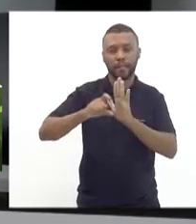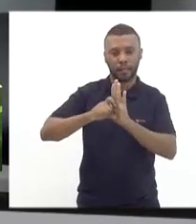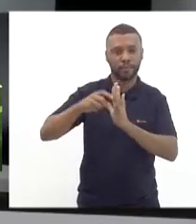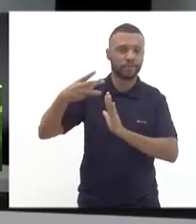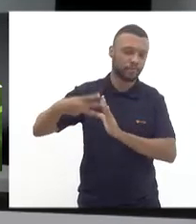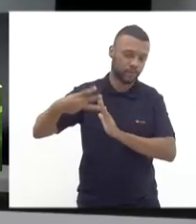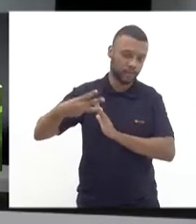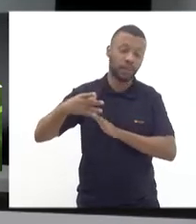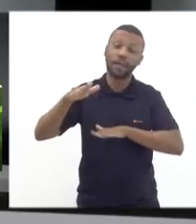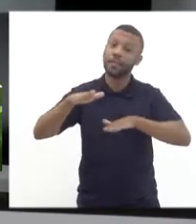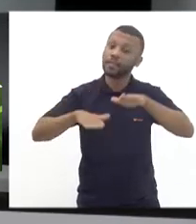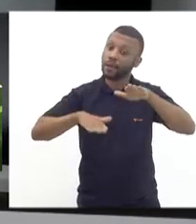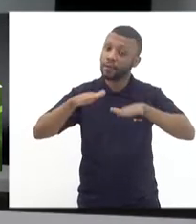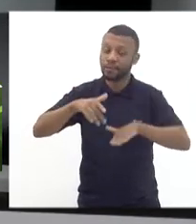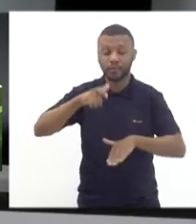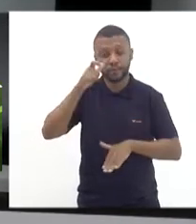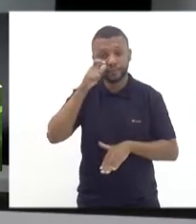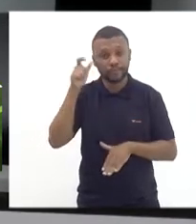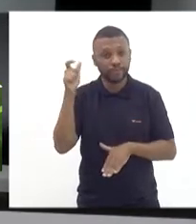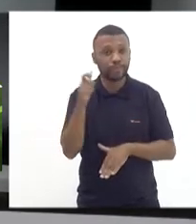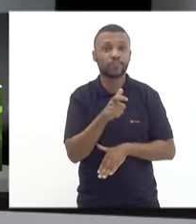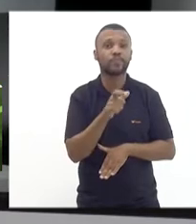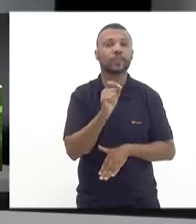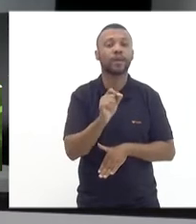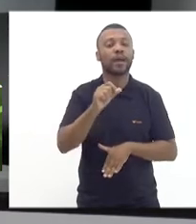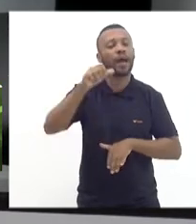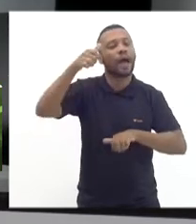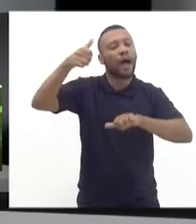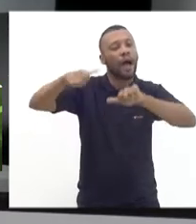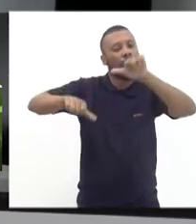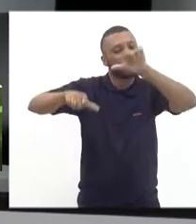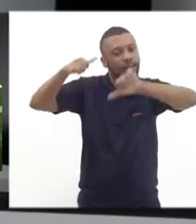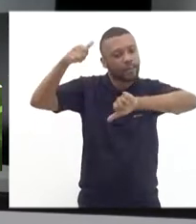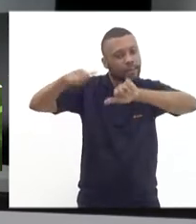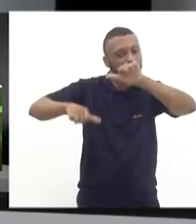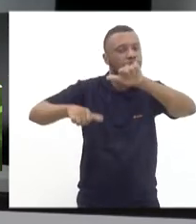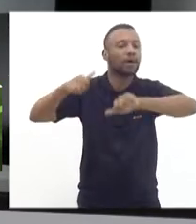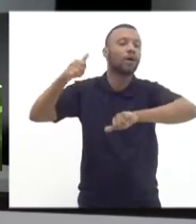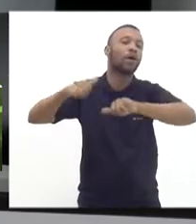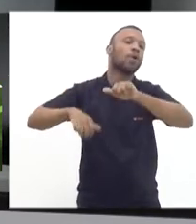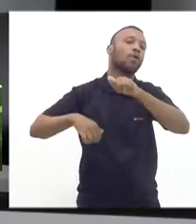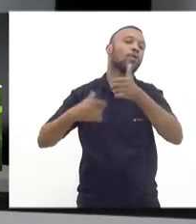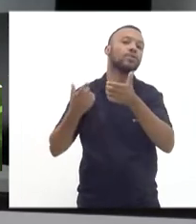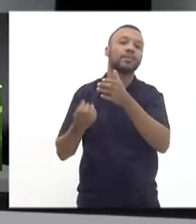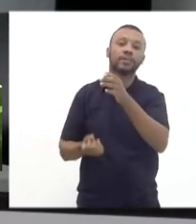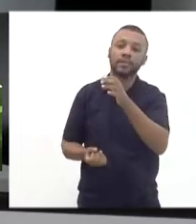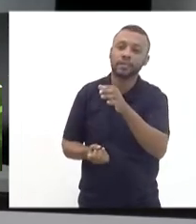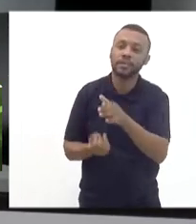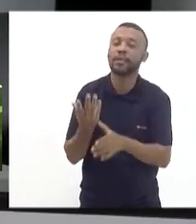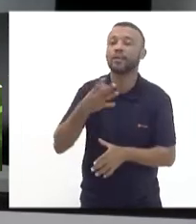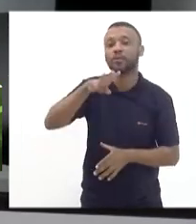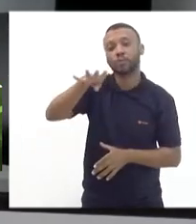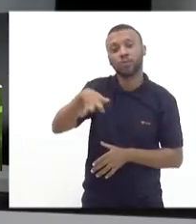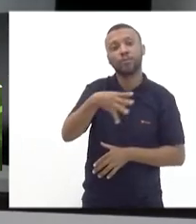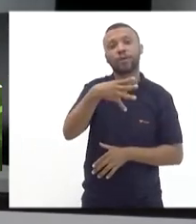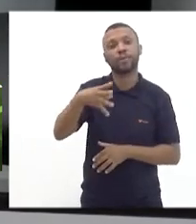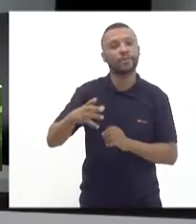eu acho que talvez fosse interessante colocar a verificação da instituição do programa de integridade.